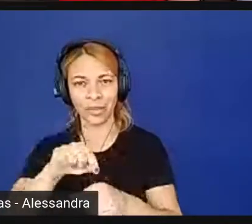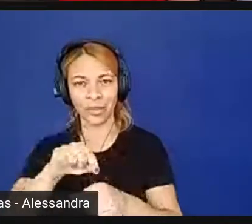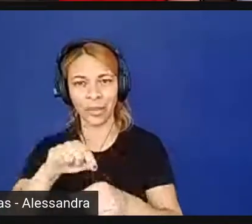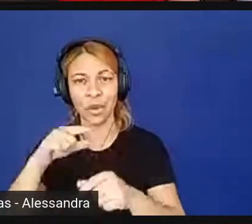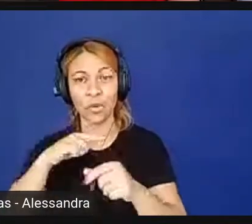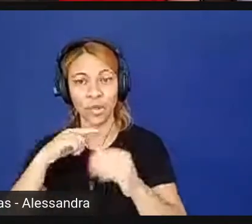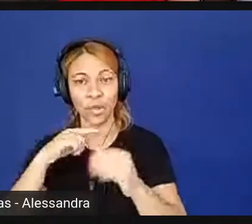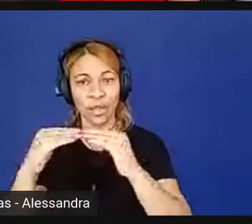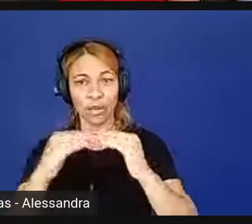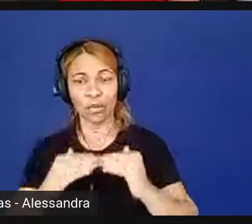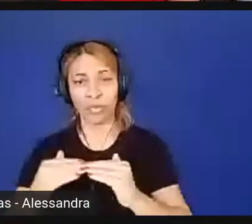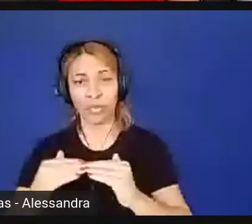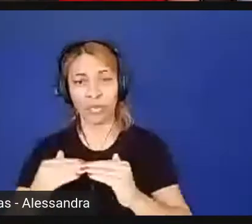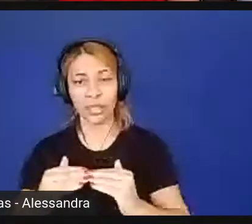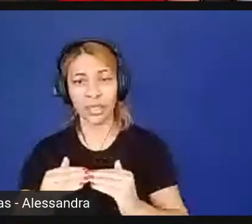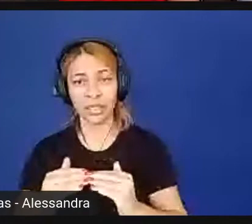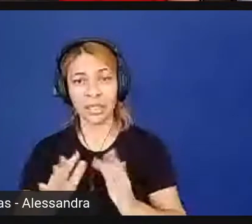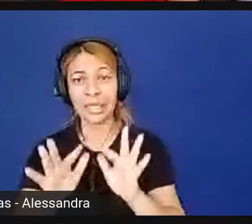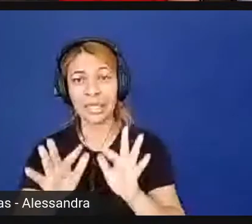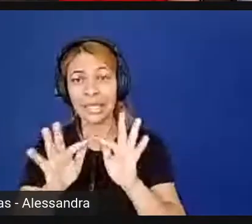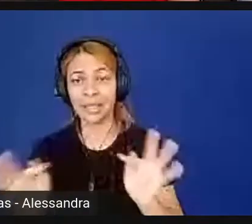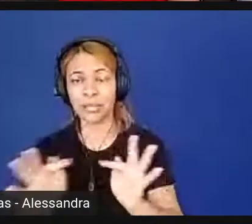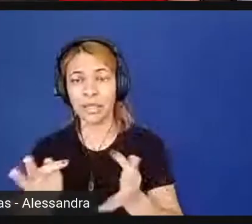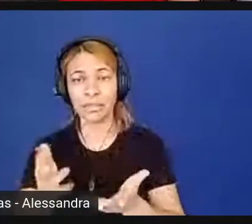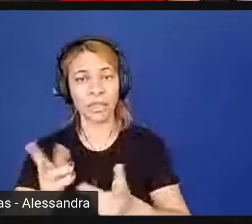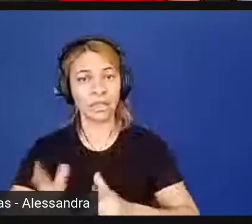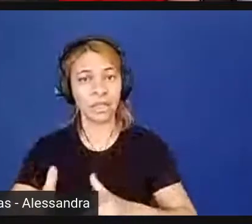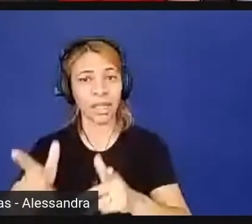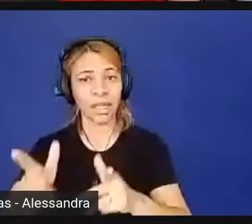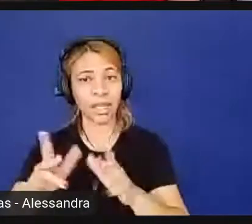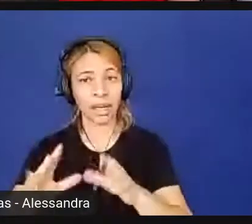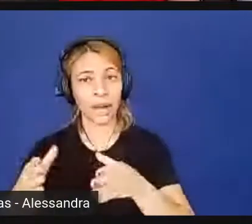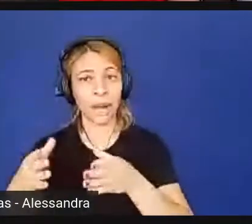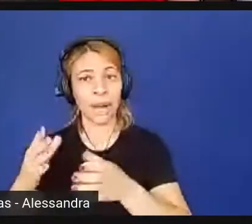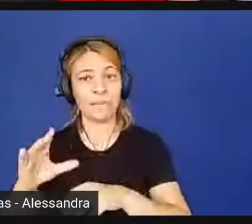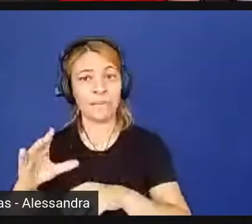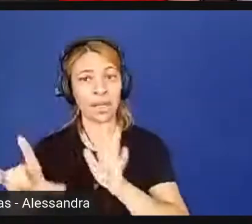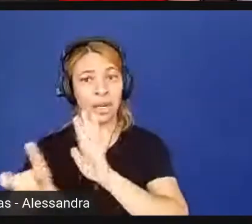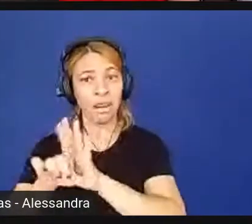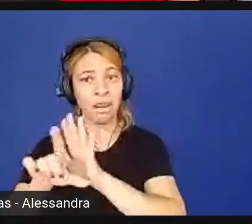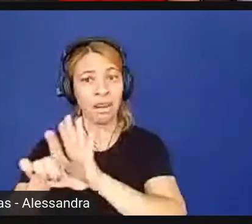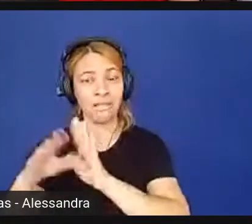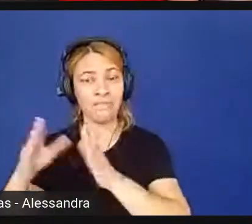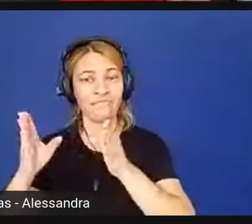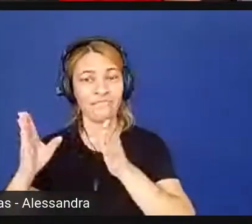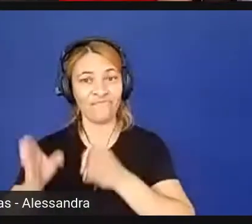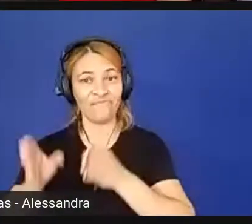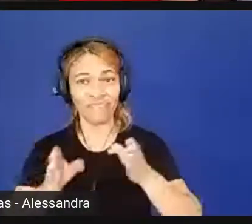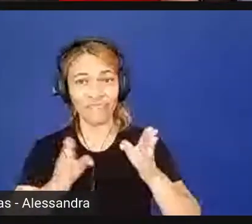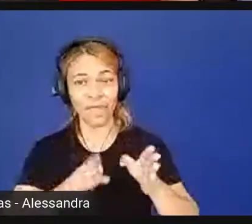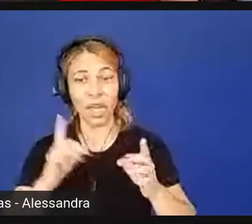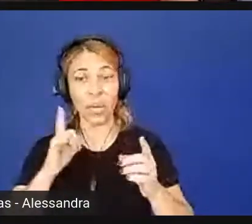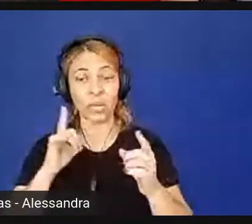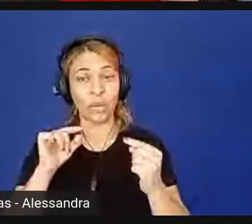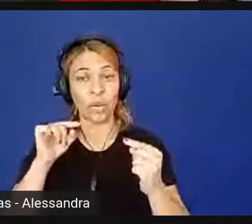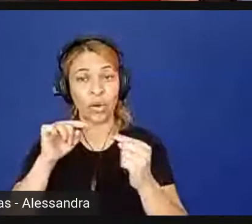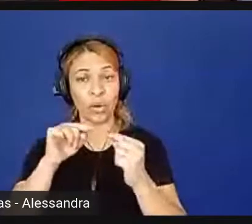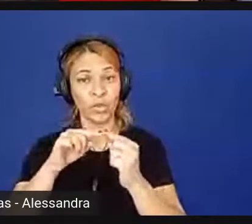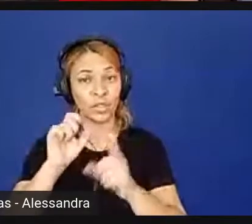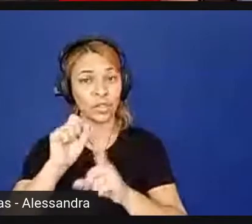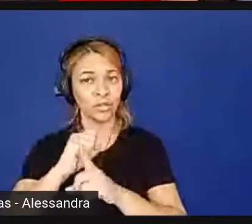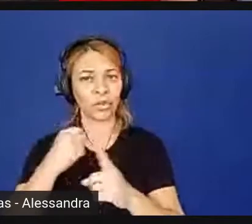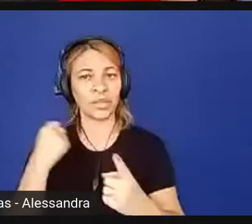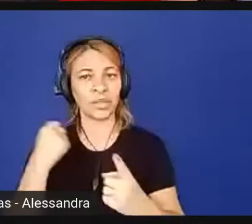clássico, simplesmente seguindo a minha caixinha da lei, mas para eu ter compliance, eu tenho que obedecer aos objetivos sociais,